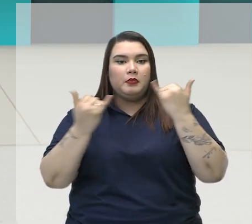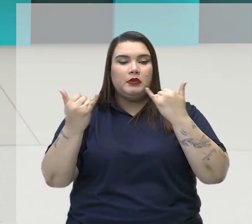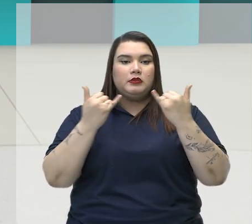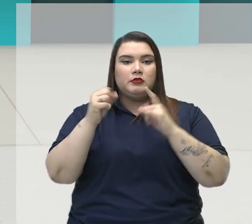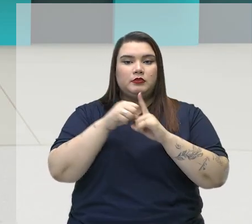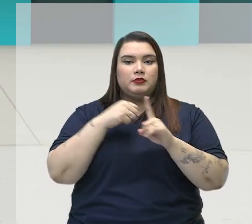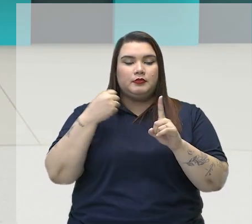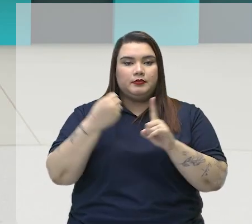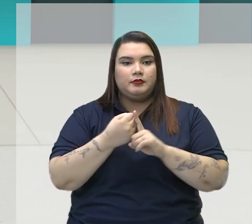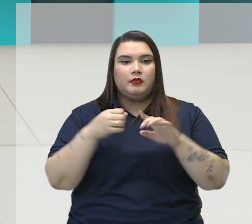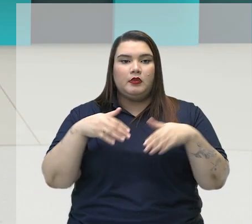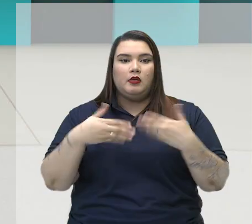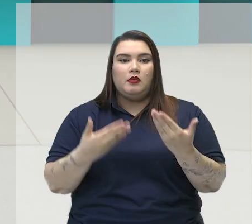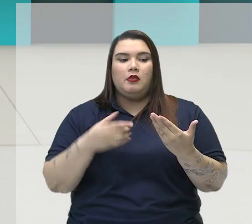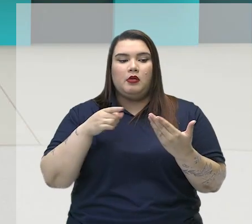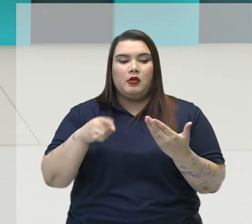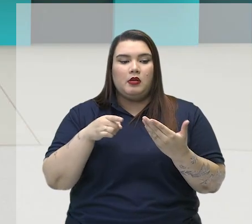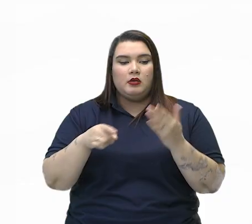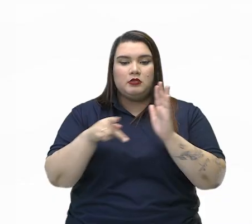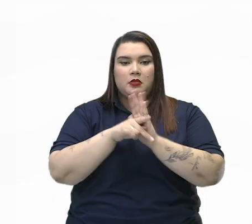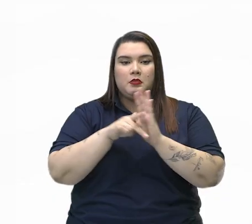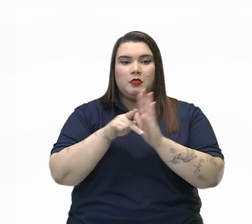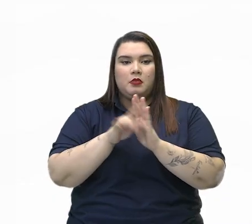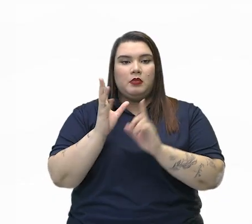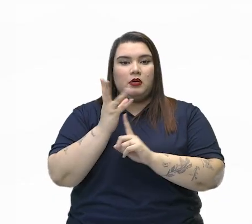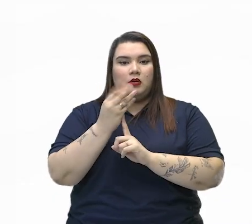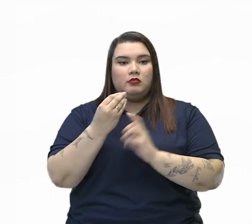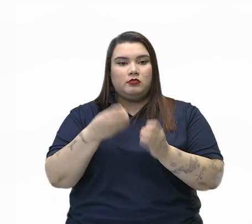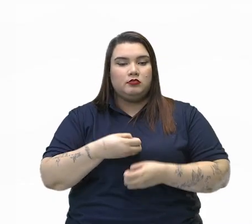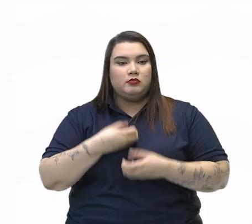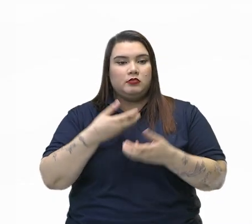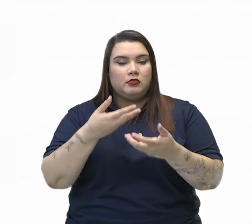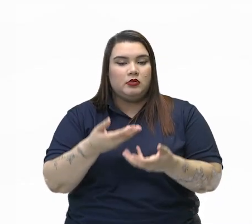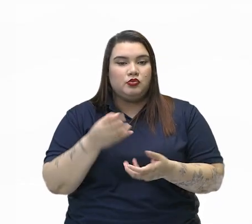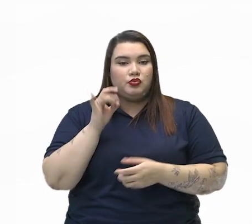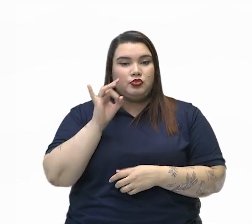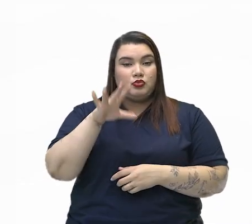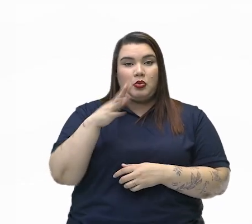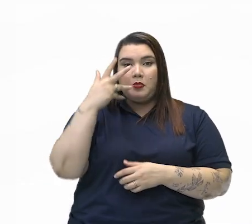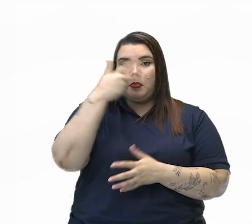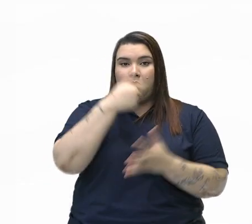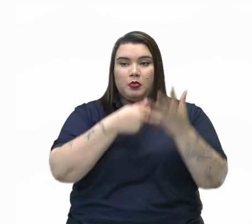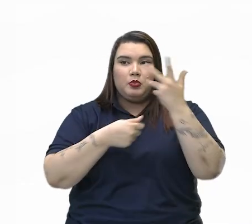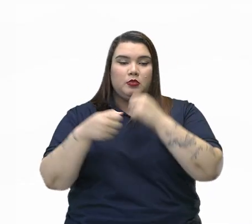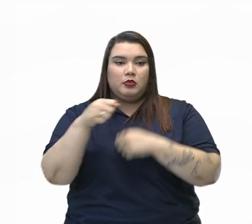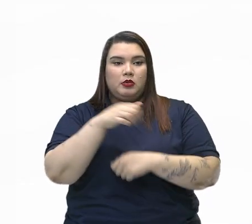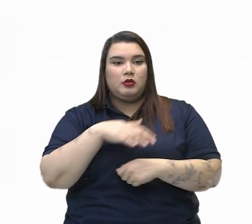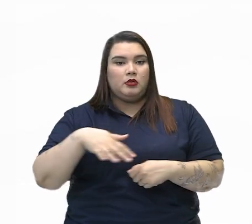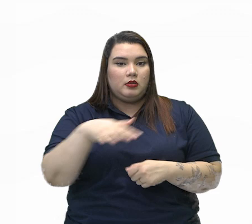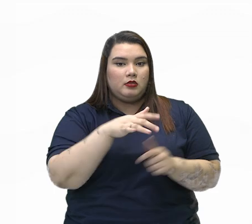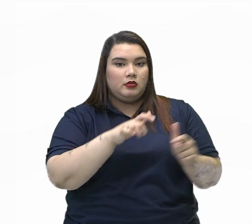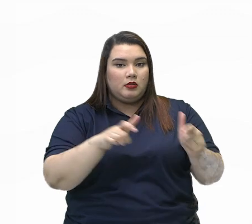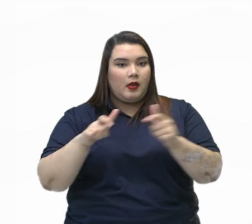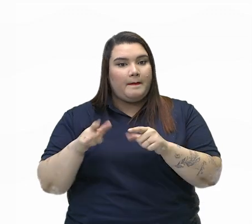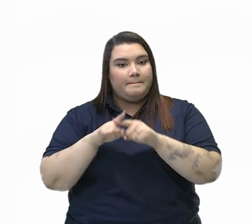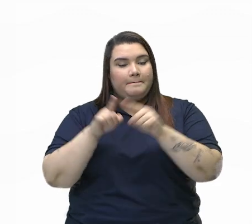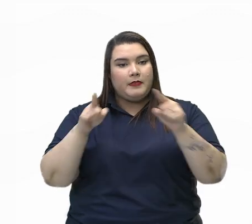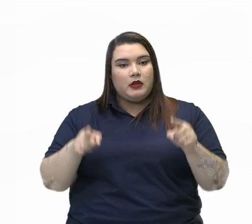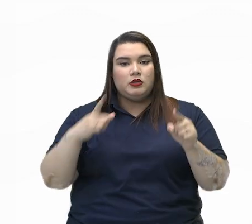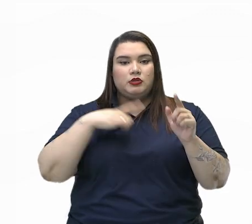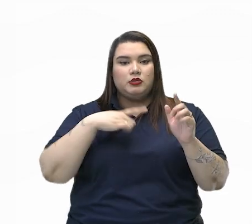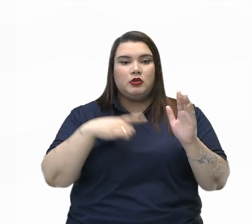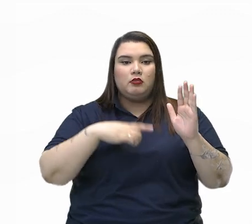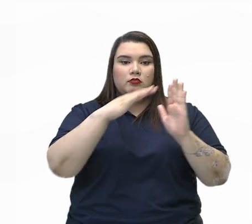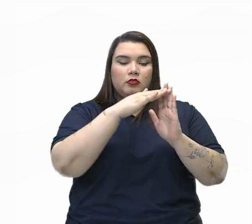mensagens sociais. Então, essas manifestações artísticas não apenas embelezam os espaços,